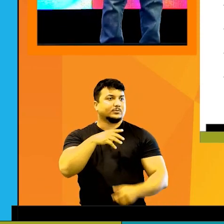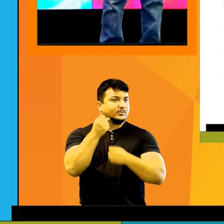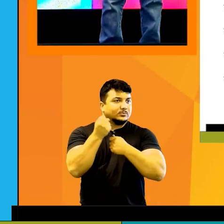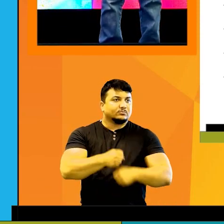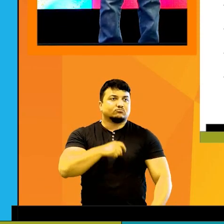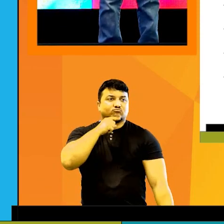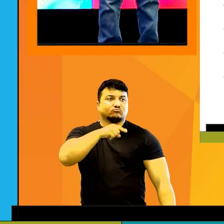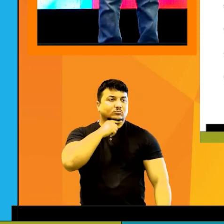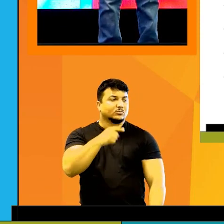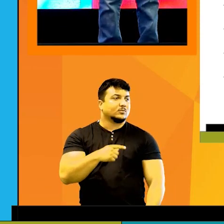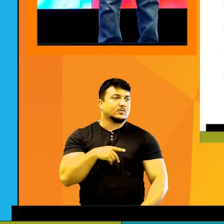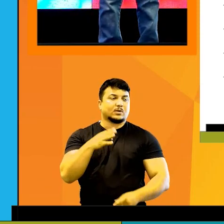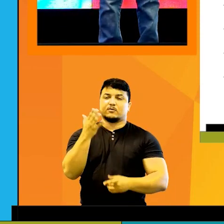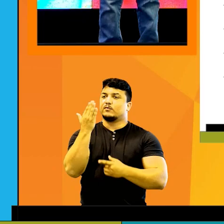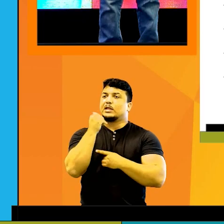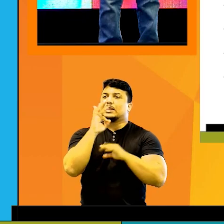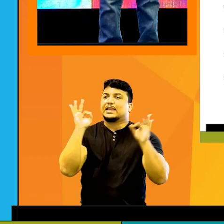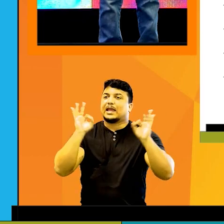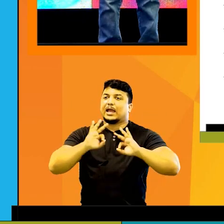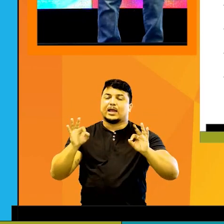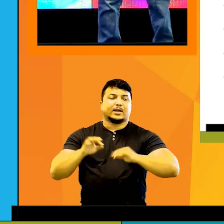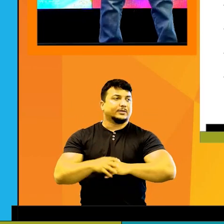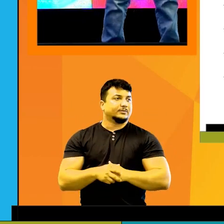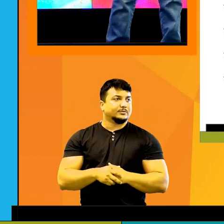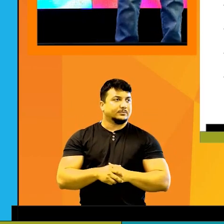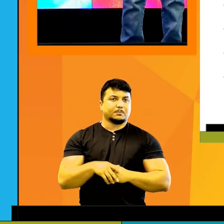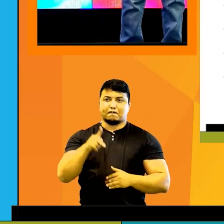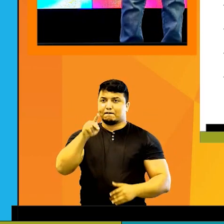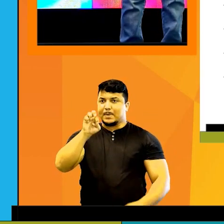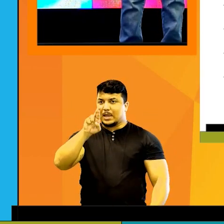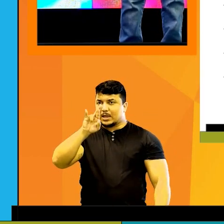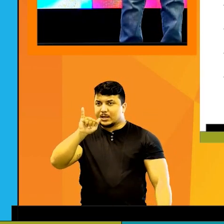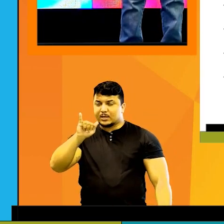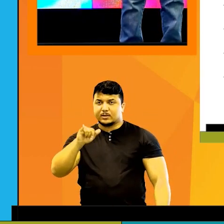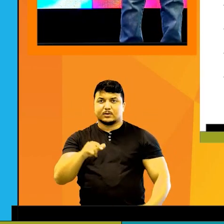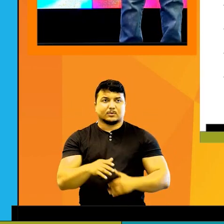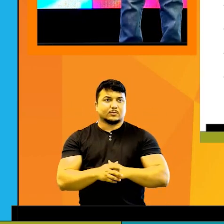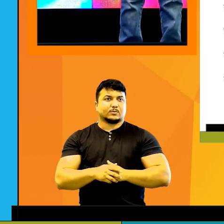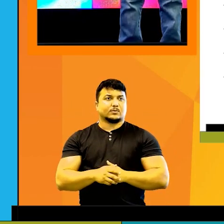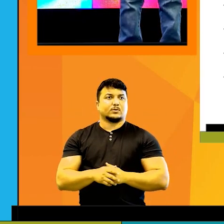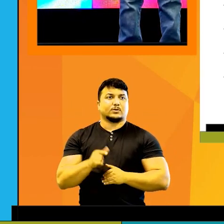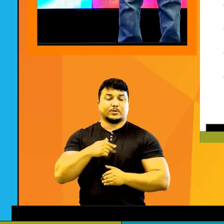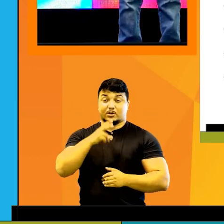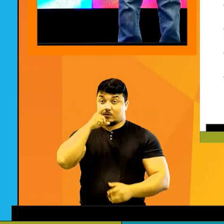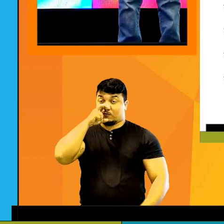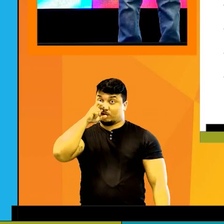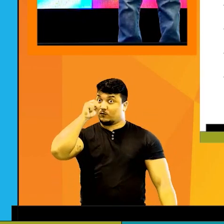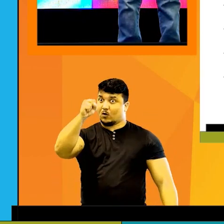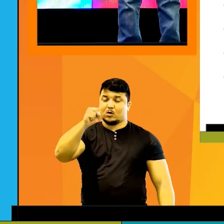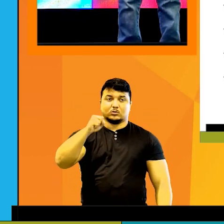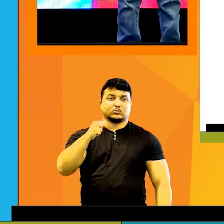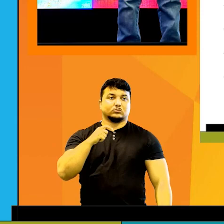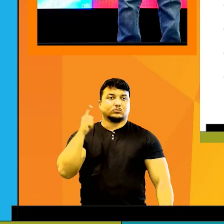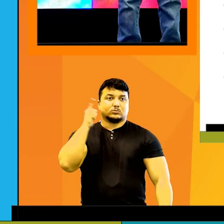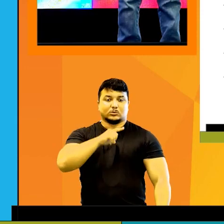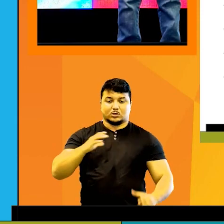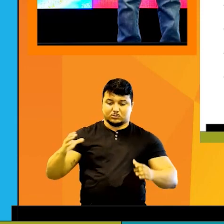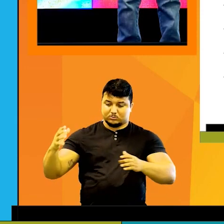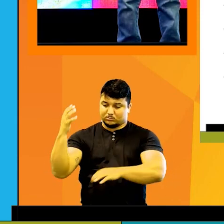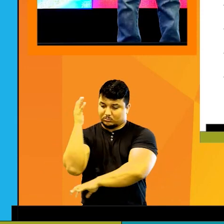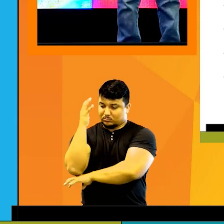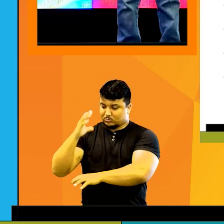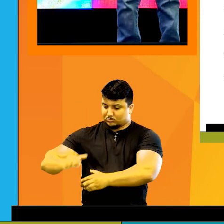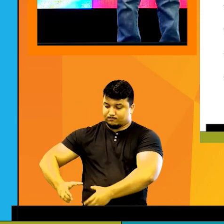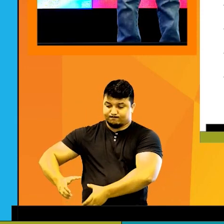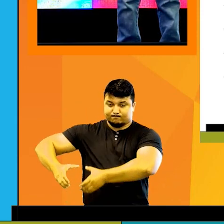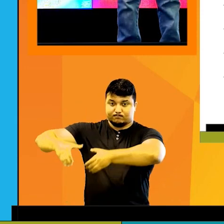vai para o outro, e a palha não vem. Peri, que era de uma força descomunal, arrancava, era um